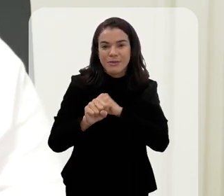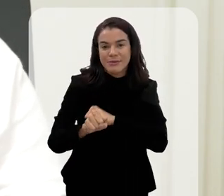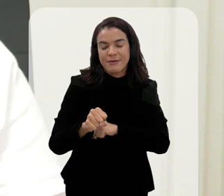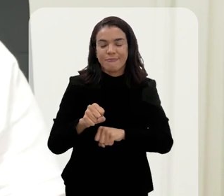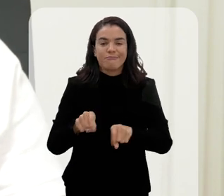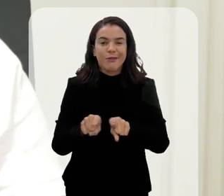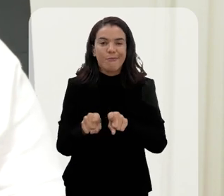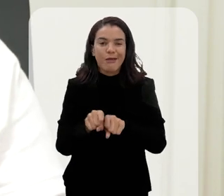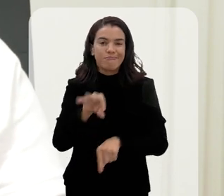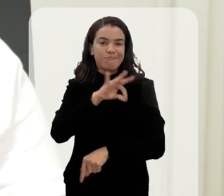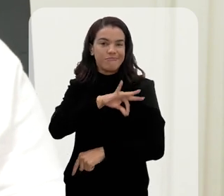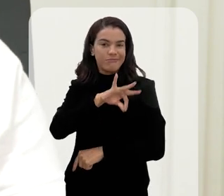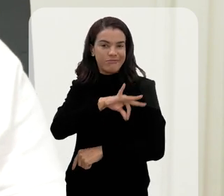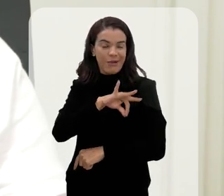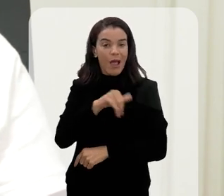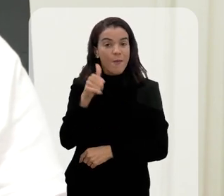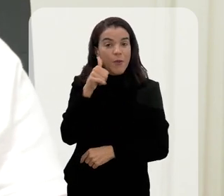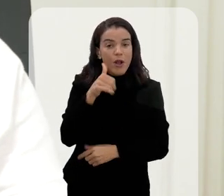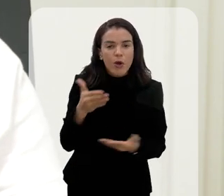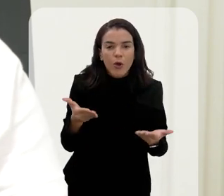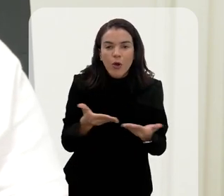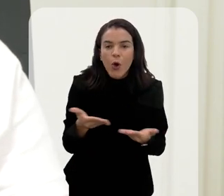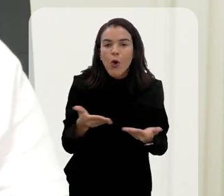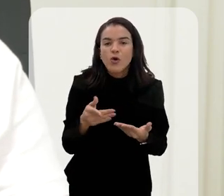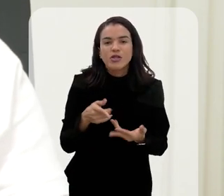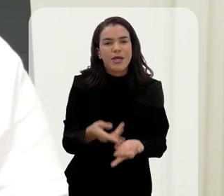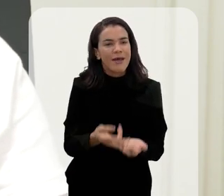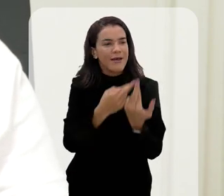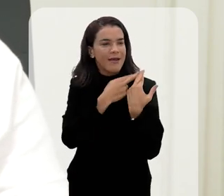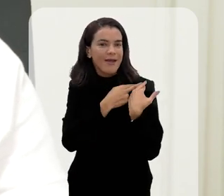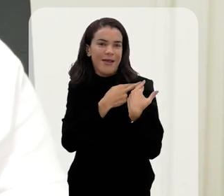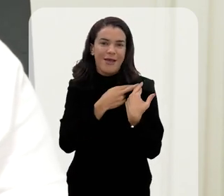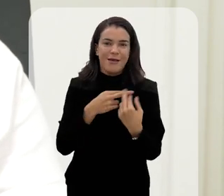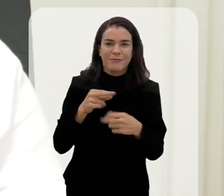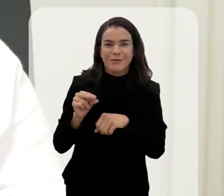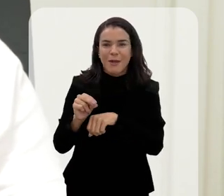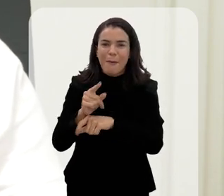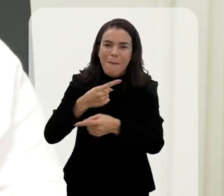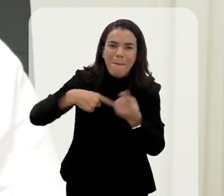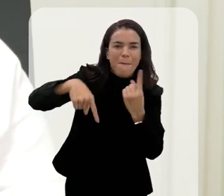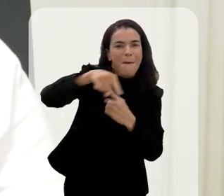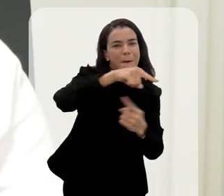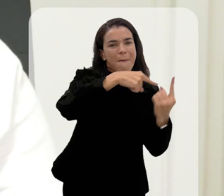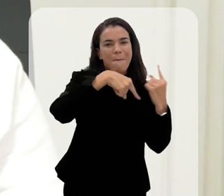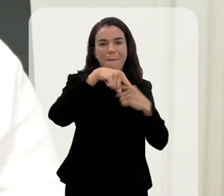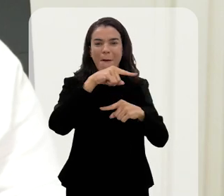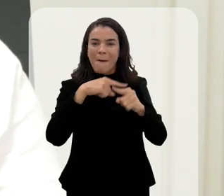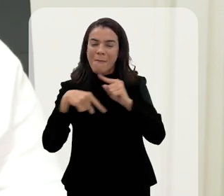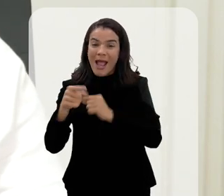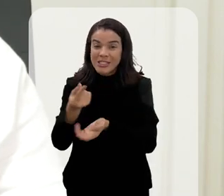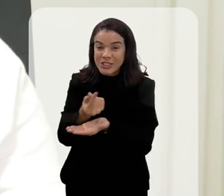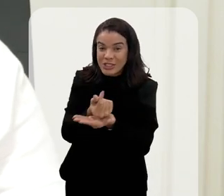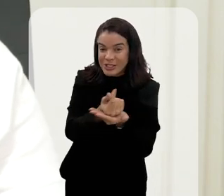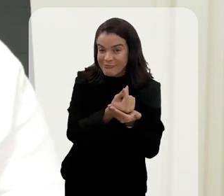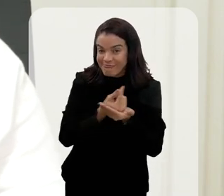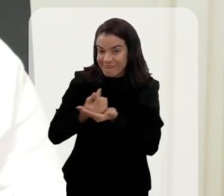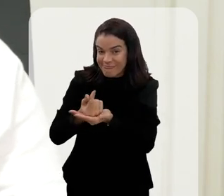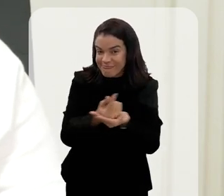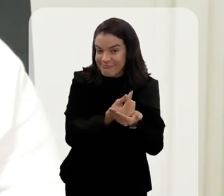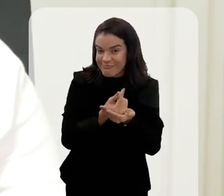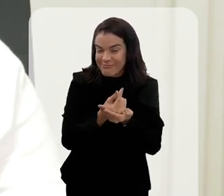e geração de renda. Porque a gente entende que hoje a mulher ela é quem faz a economia girar, né? A gente, como a